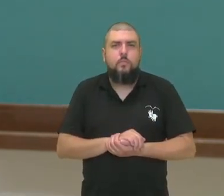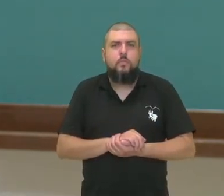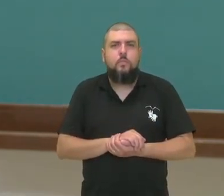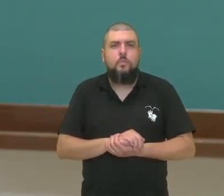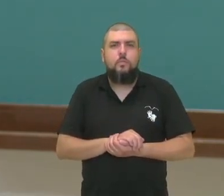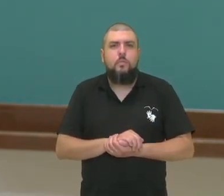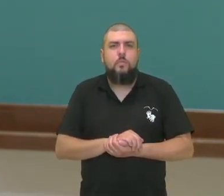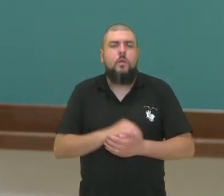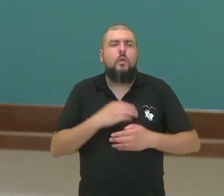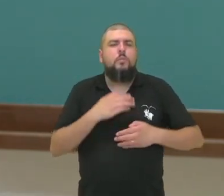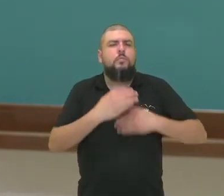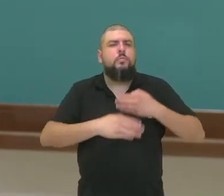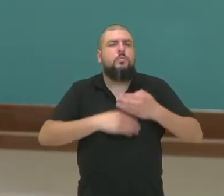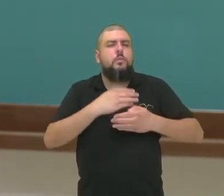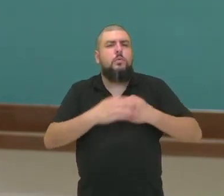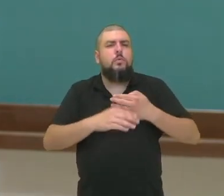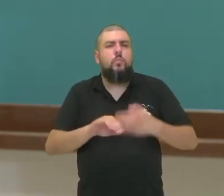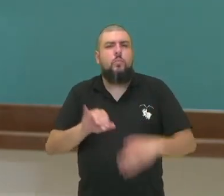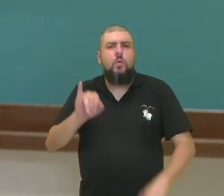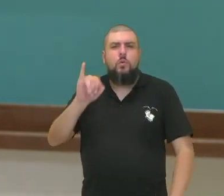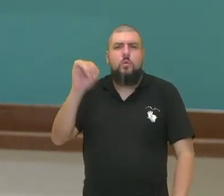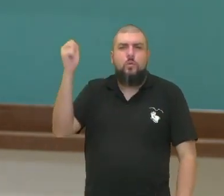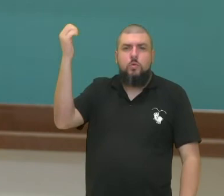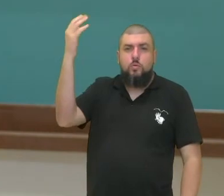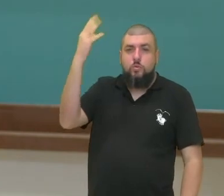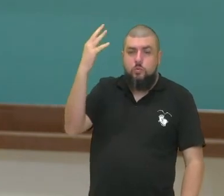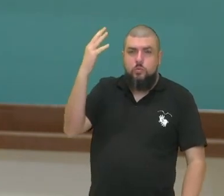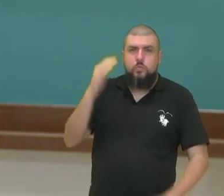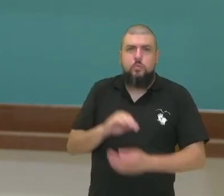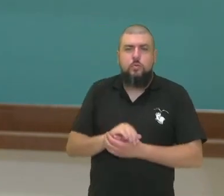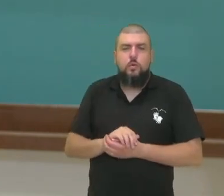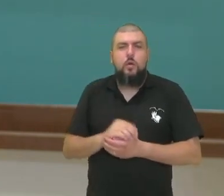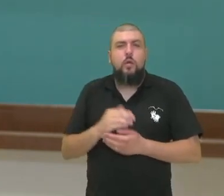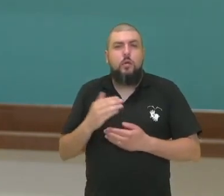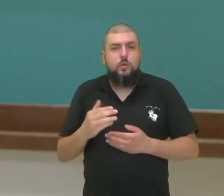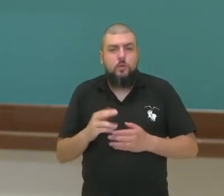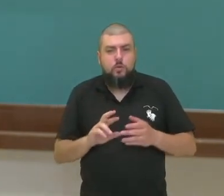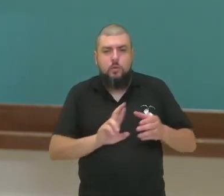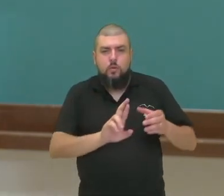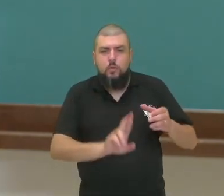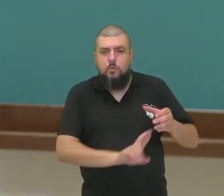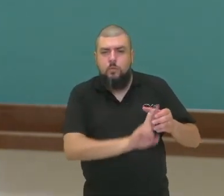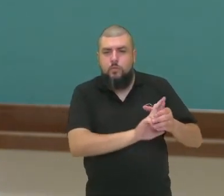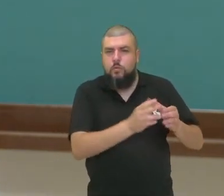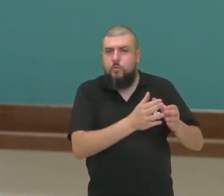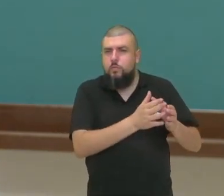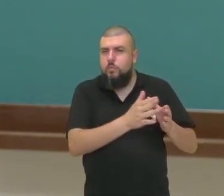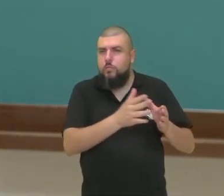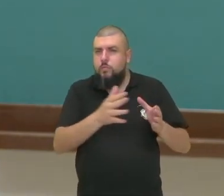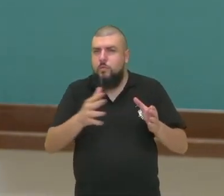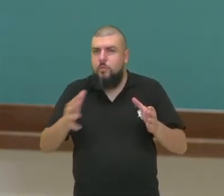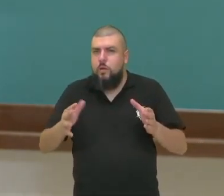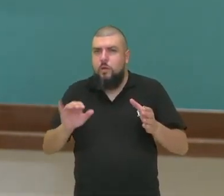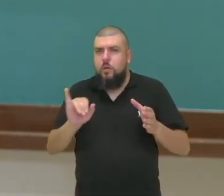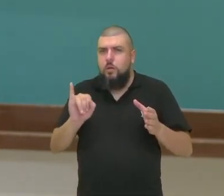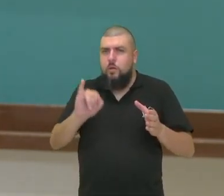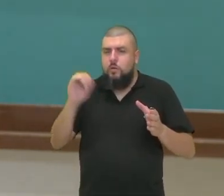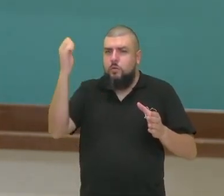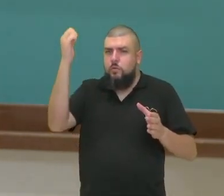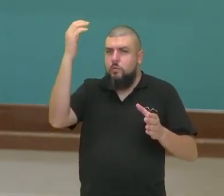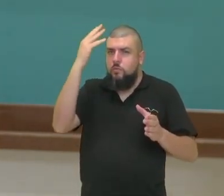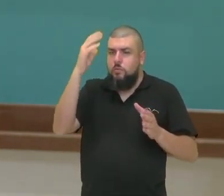no Iluminismo. Então, a modernidade compreende esse período que vai do Renascimento até o Iluminismo lá